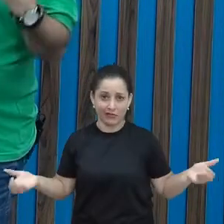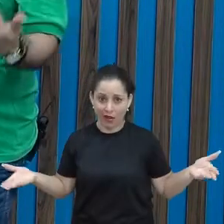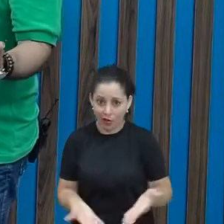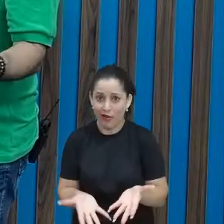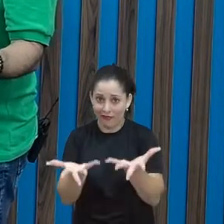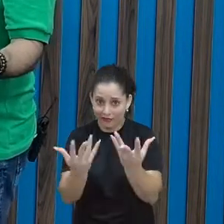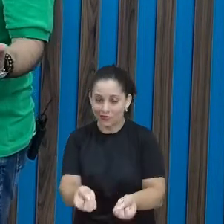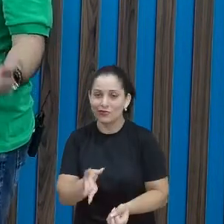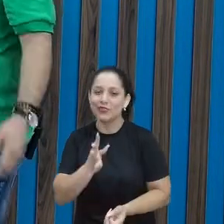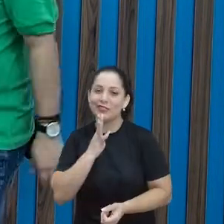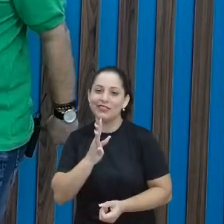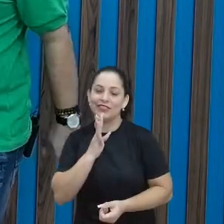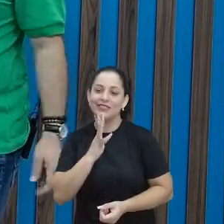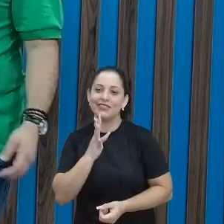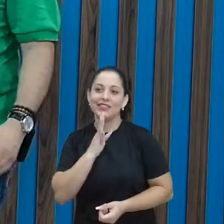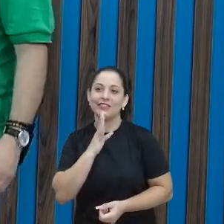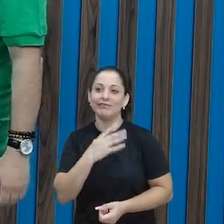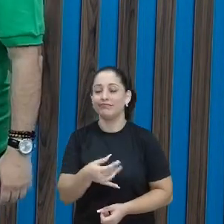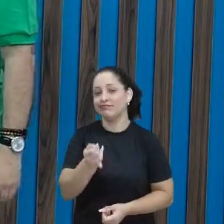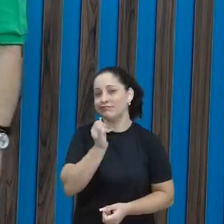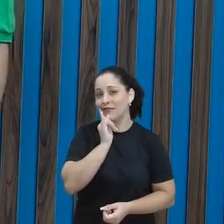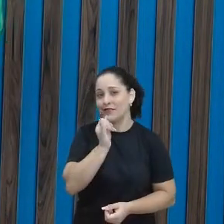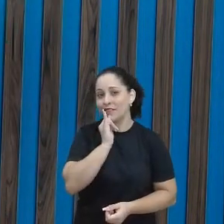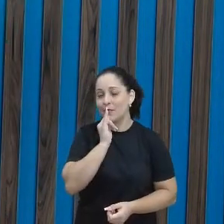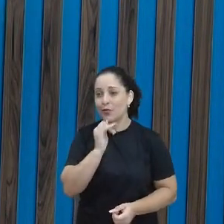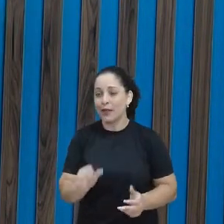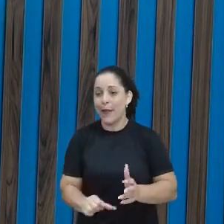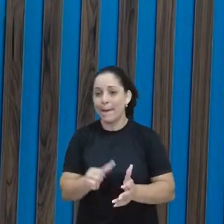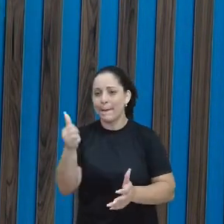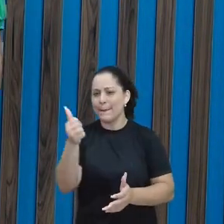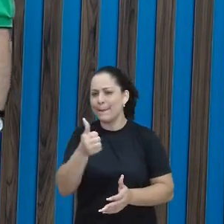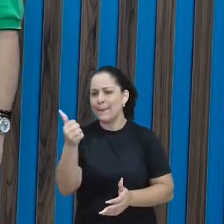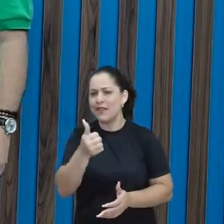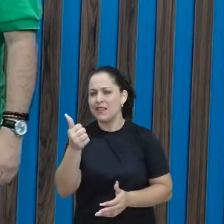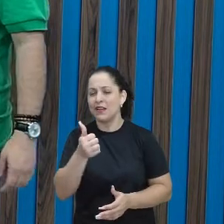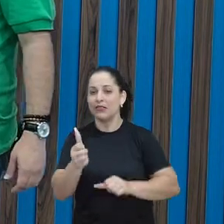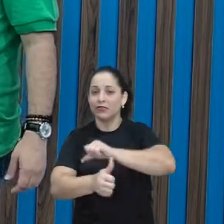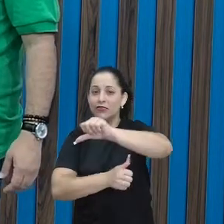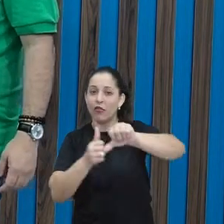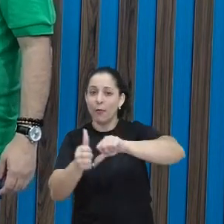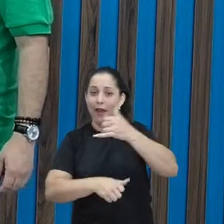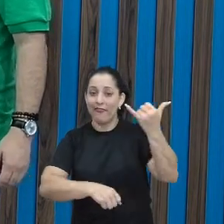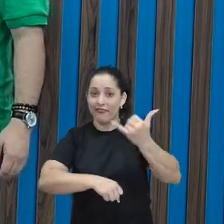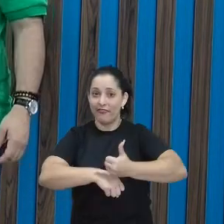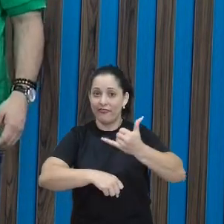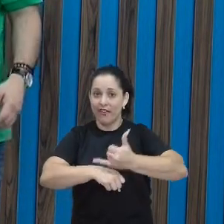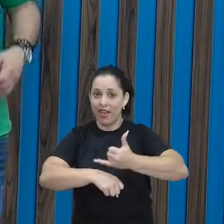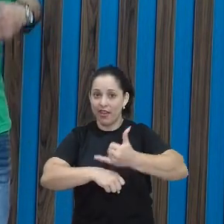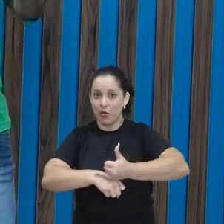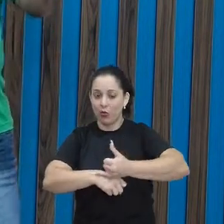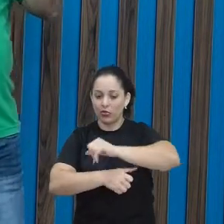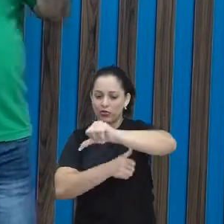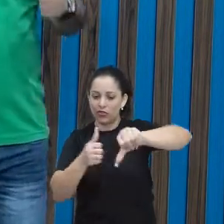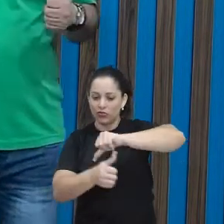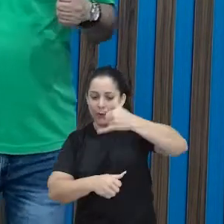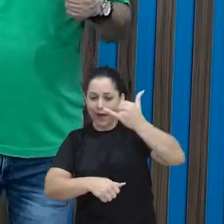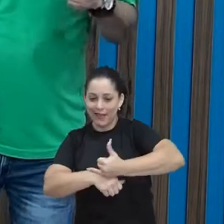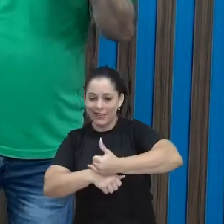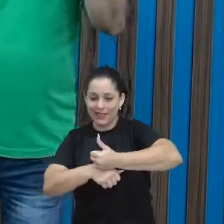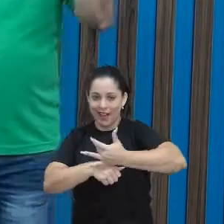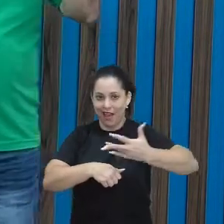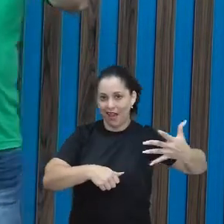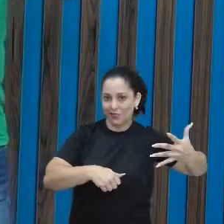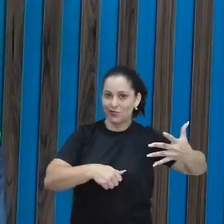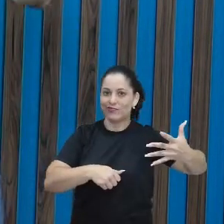dessas tecnologias. Por exemplo, primeira delas, né, a transformação do ferro em aço, ao desenvolvimento